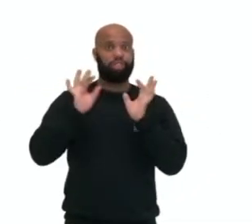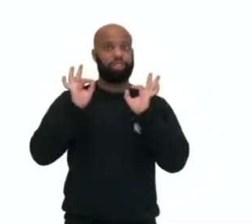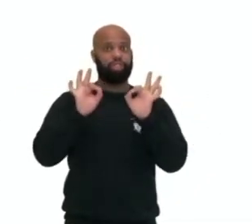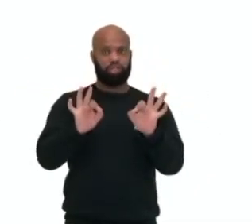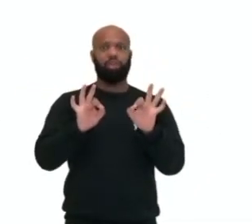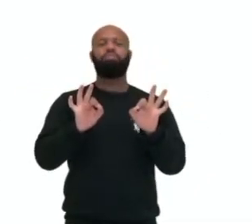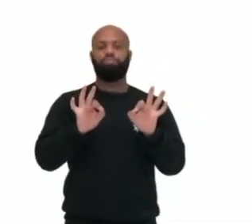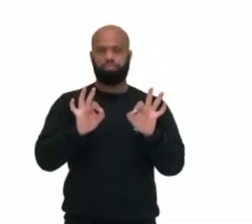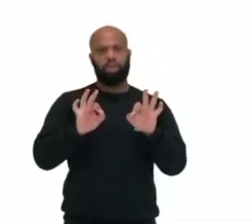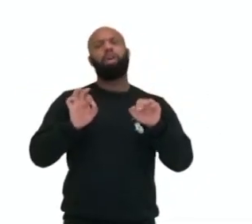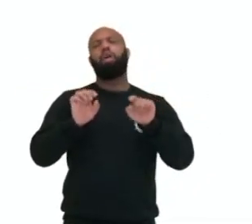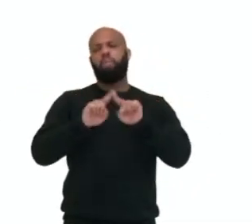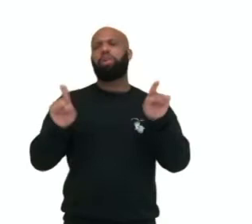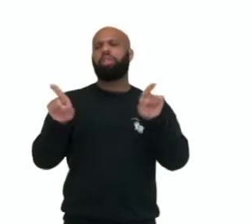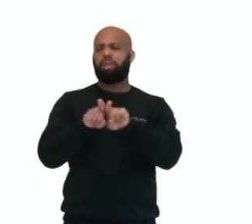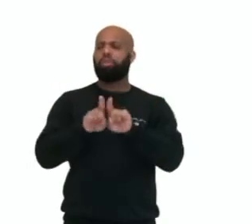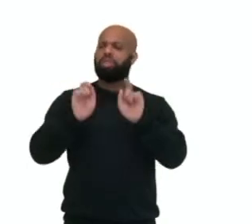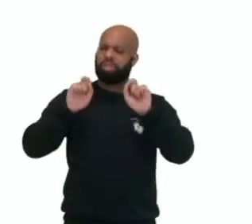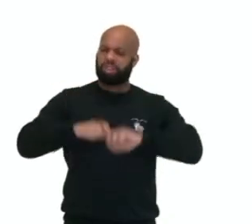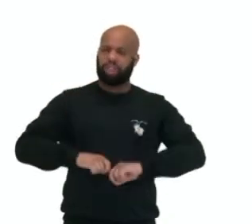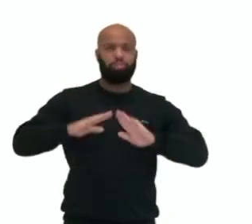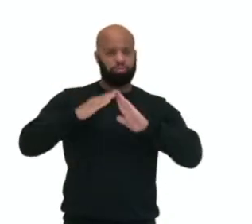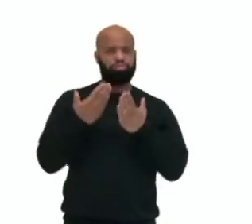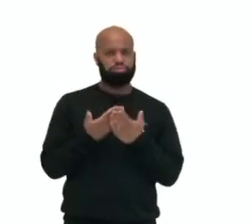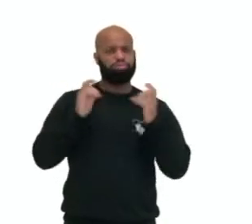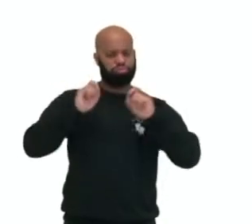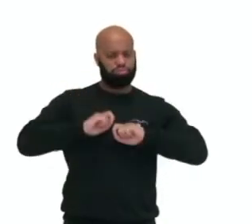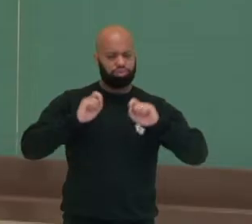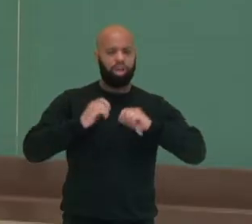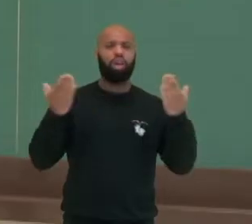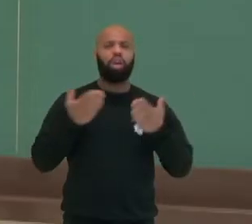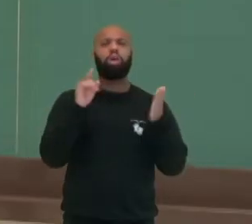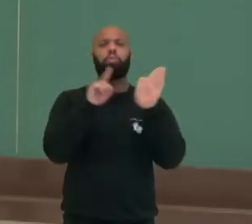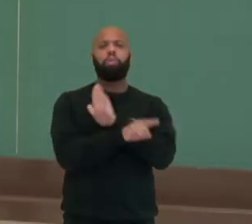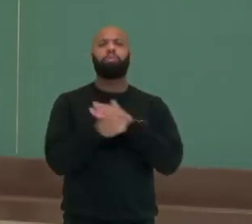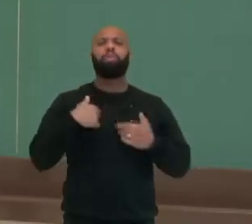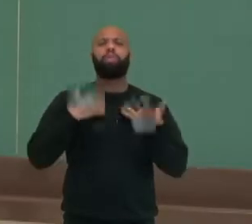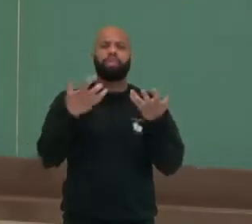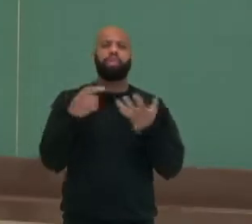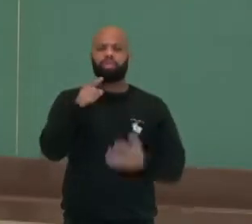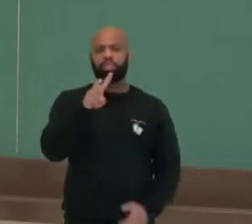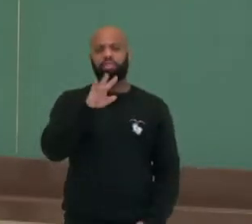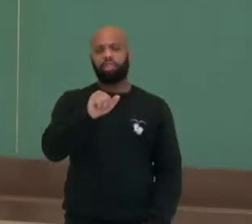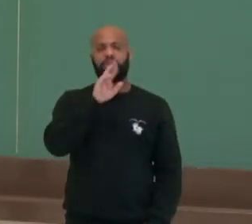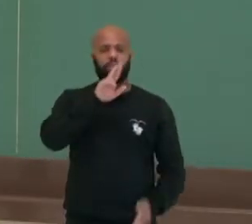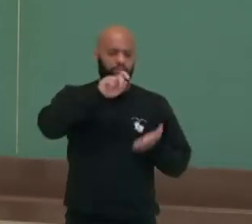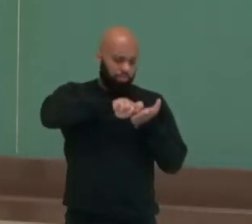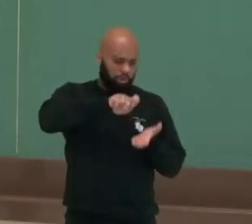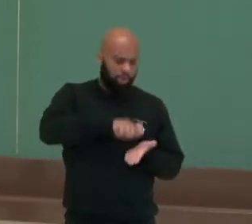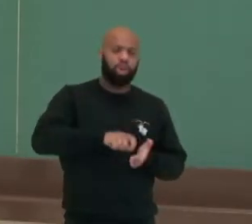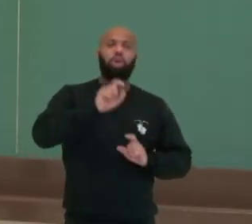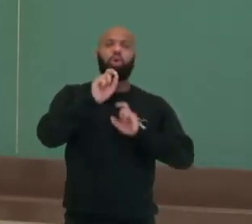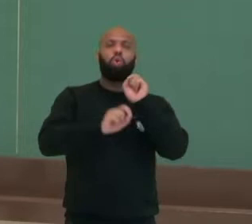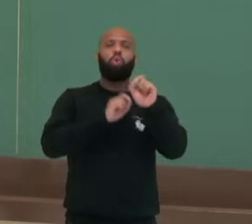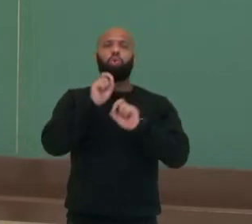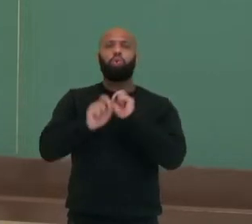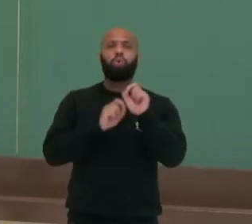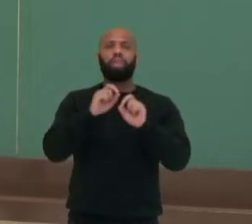nos programas escolares. E agora eu pergunto para vocês e quero que você me responda aí. Qual é